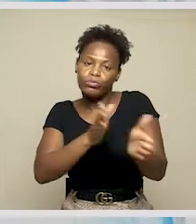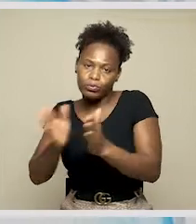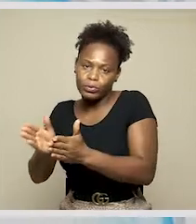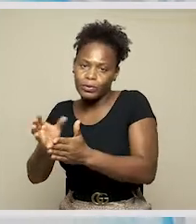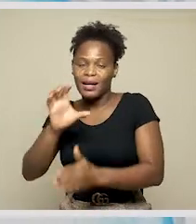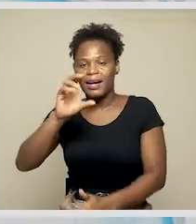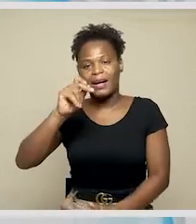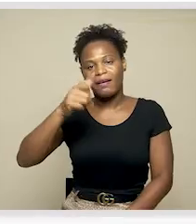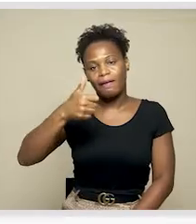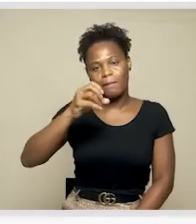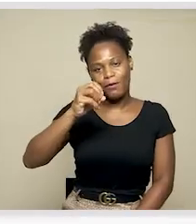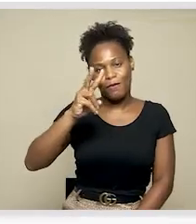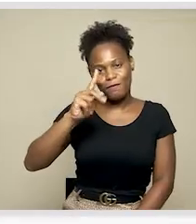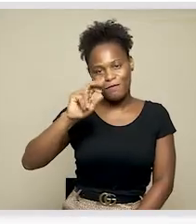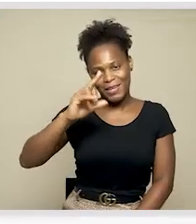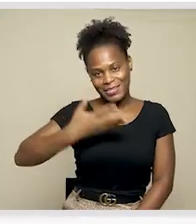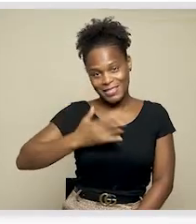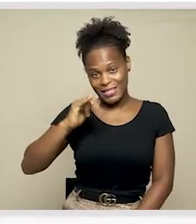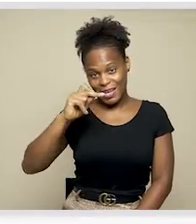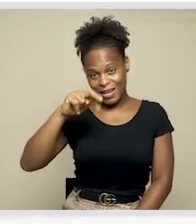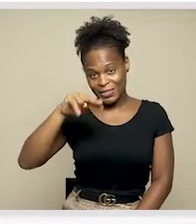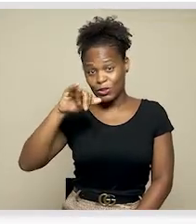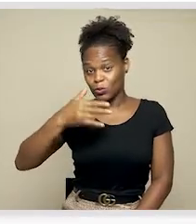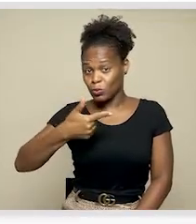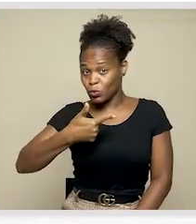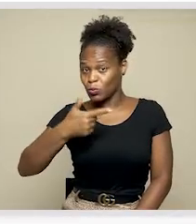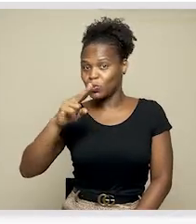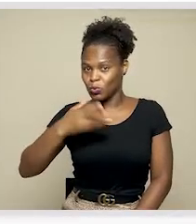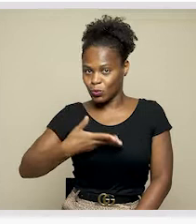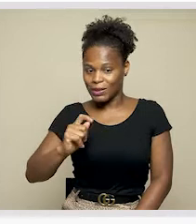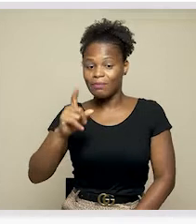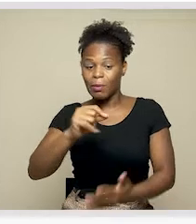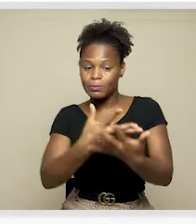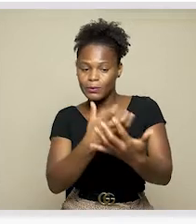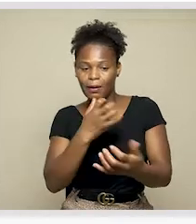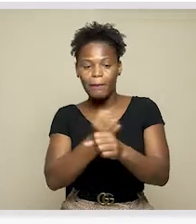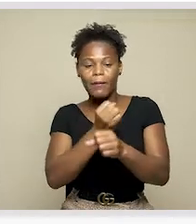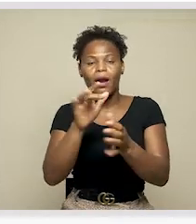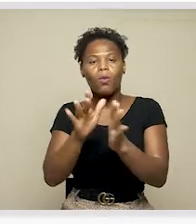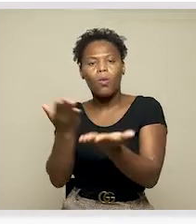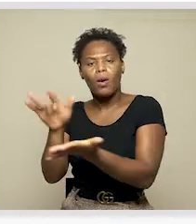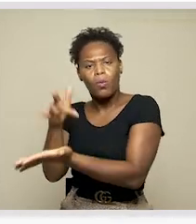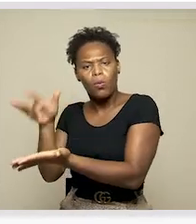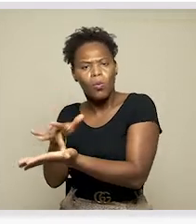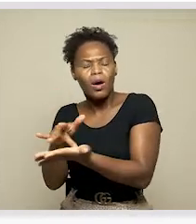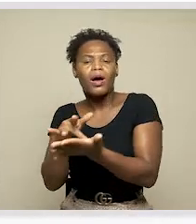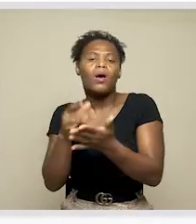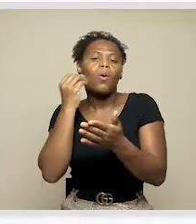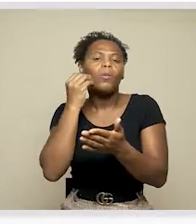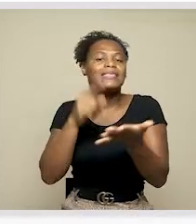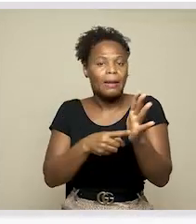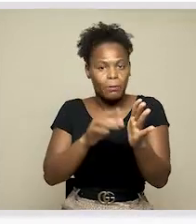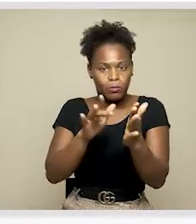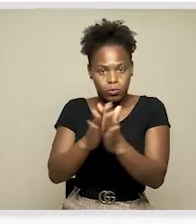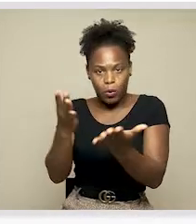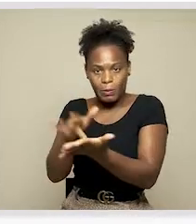cabo-verdianitude. Também nós destacamos o papel das revistas e folhas literárias como A Certeza e também